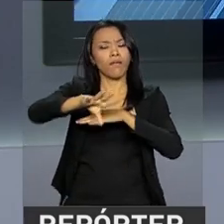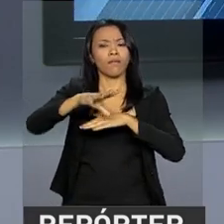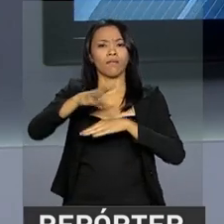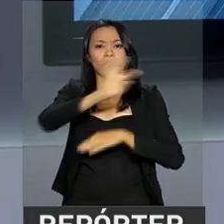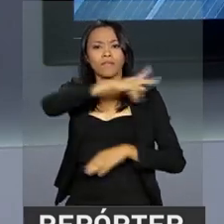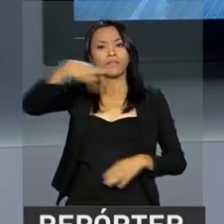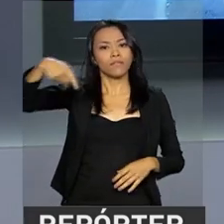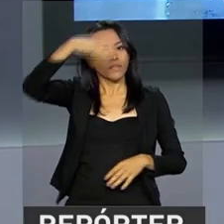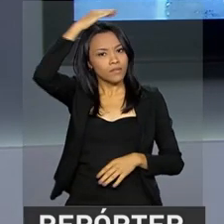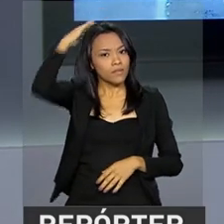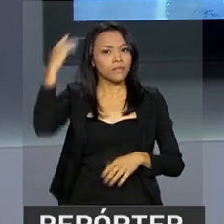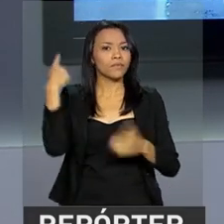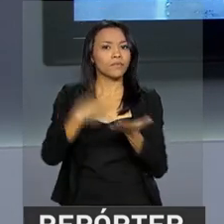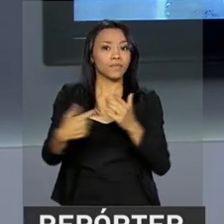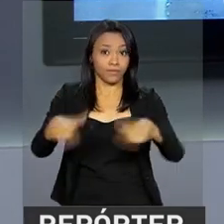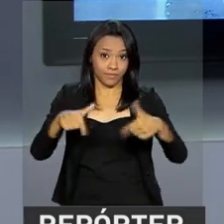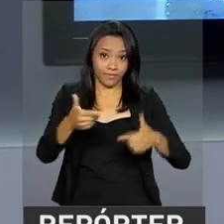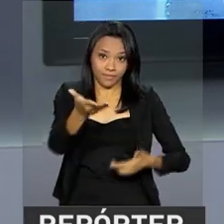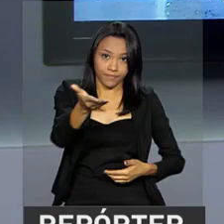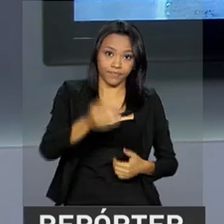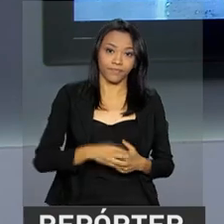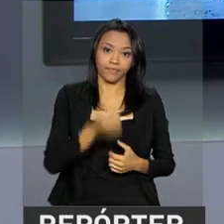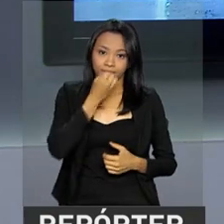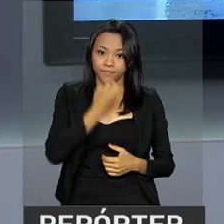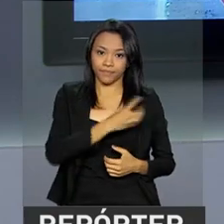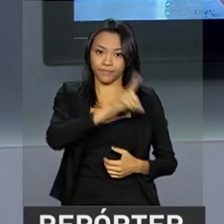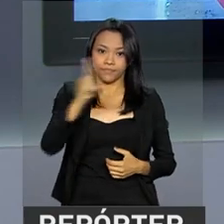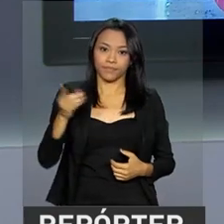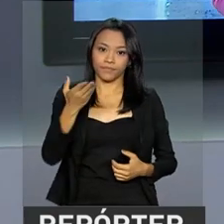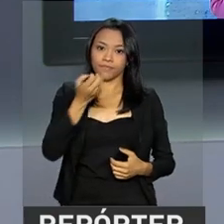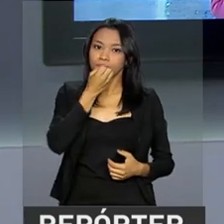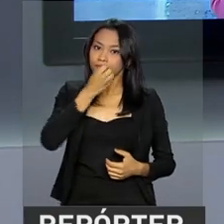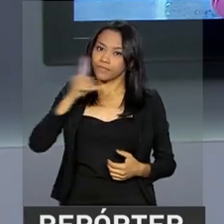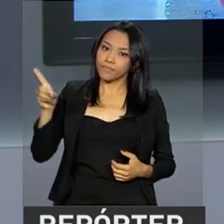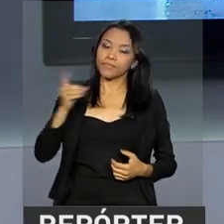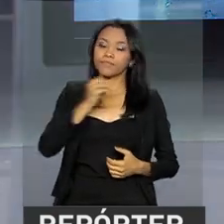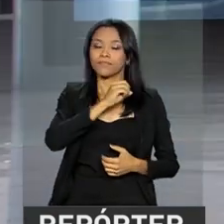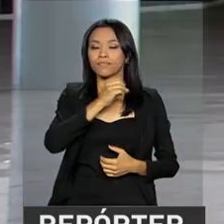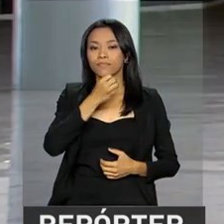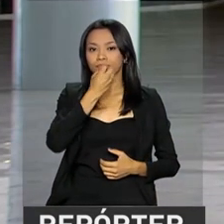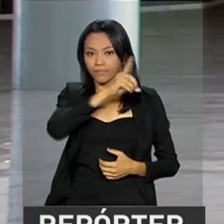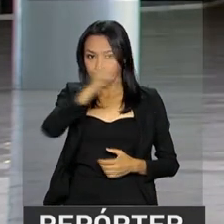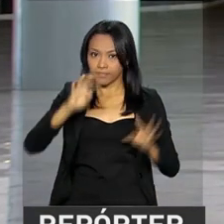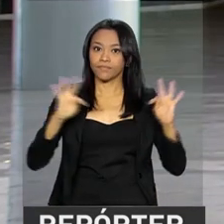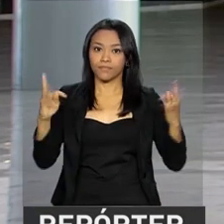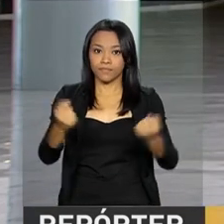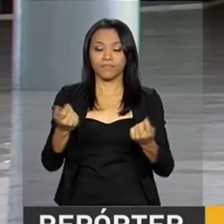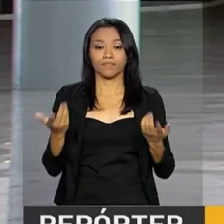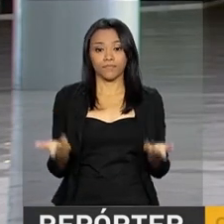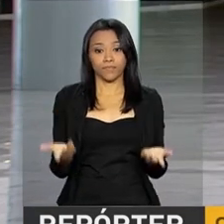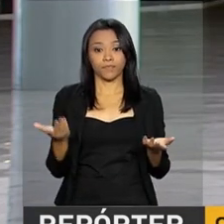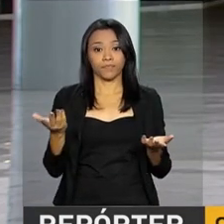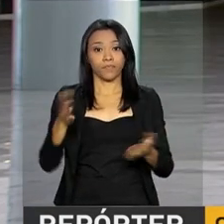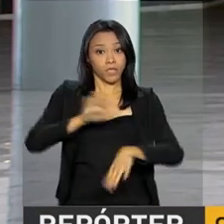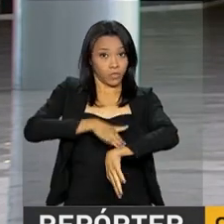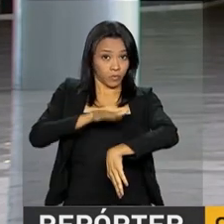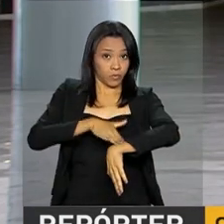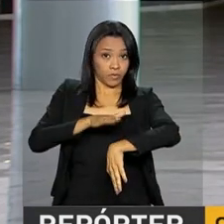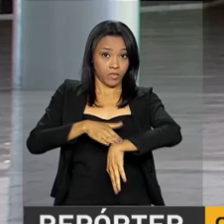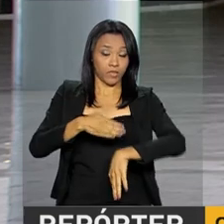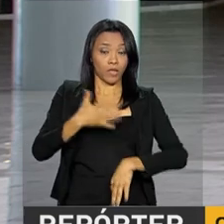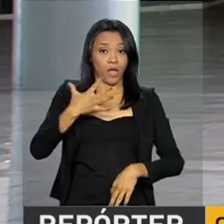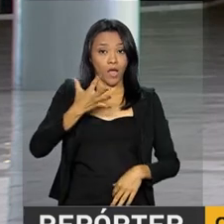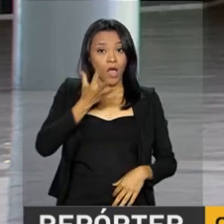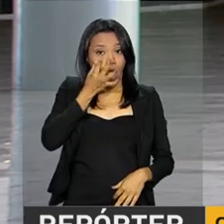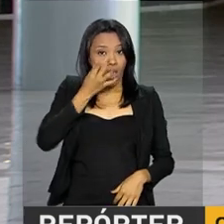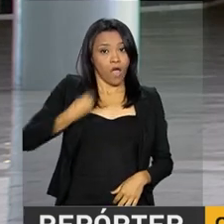michel temer bond hd onde está isso é um bom jogo um bom dia a todos olha neste momento o presidente michel